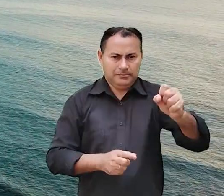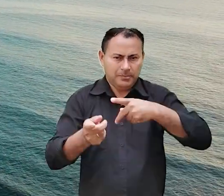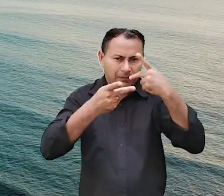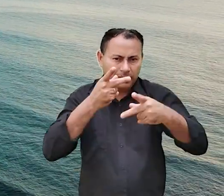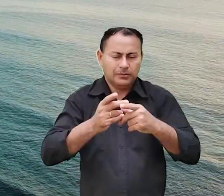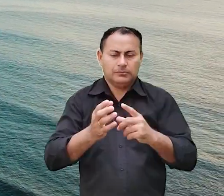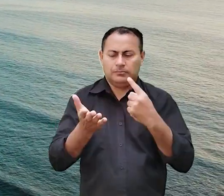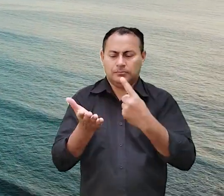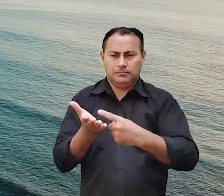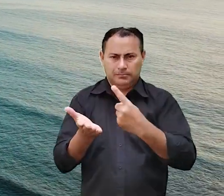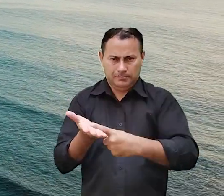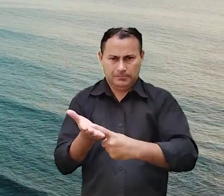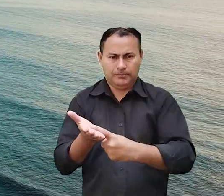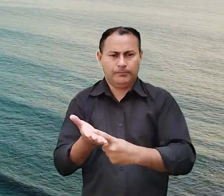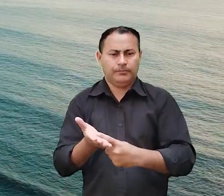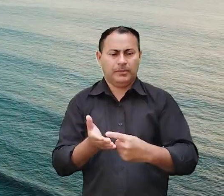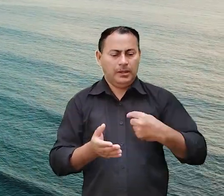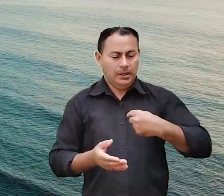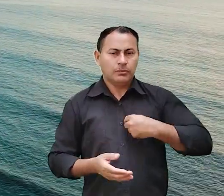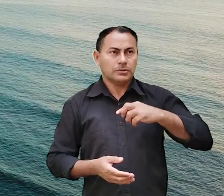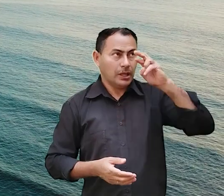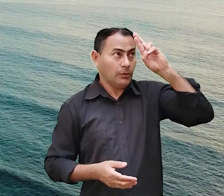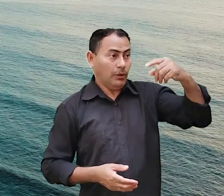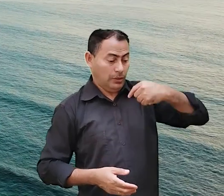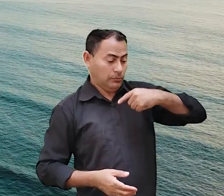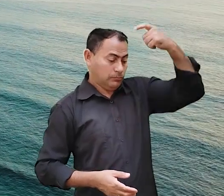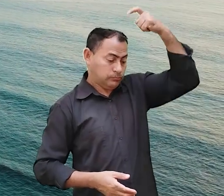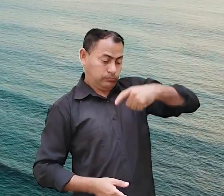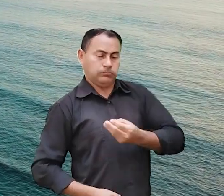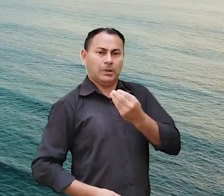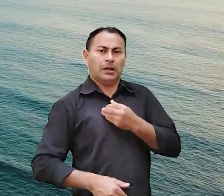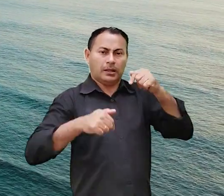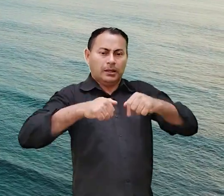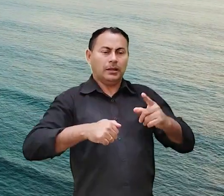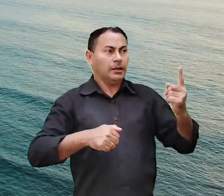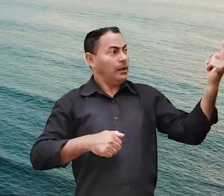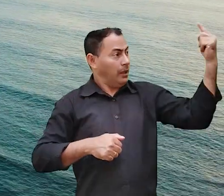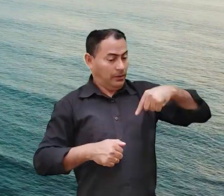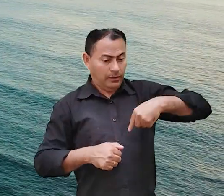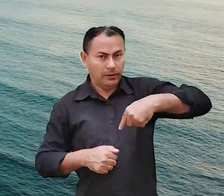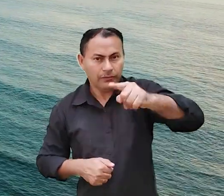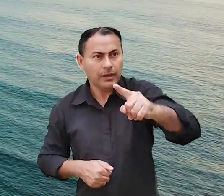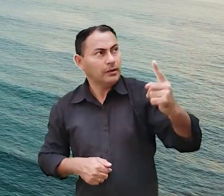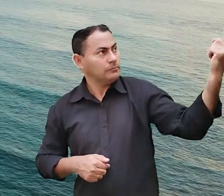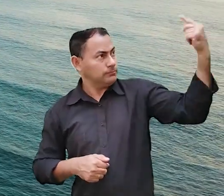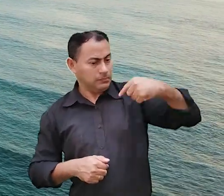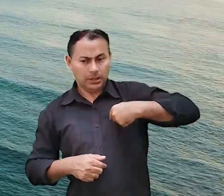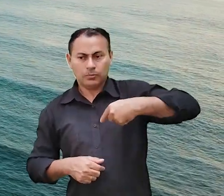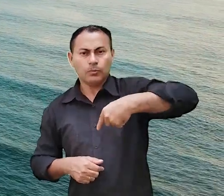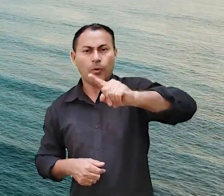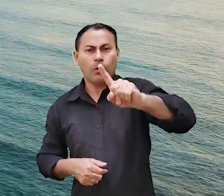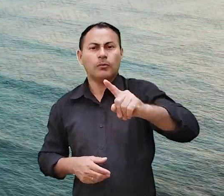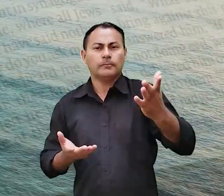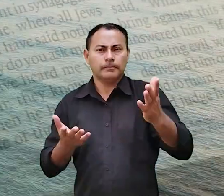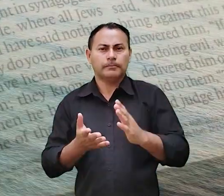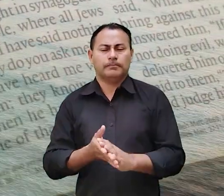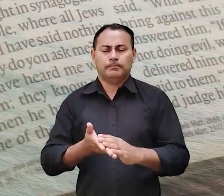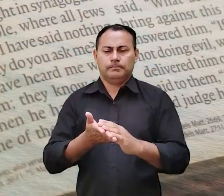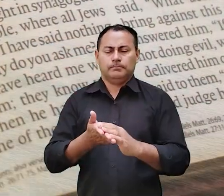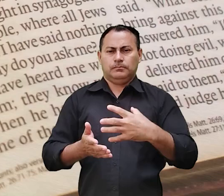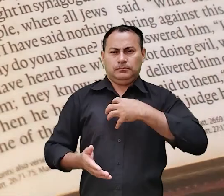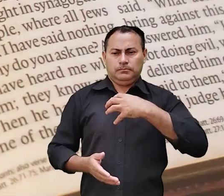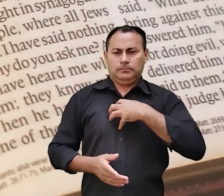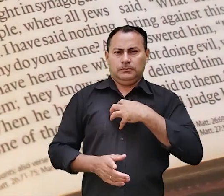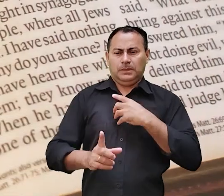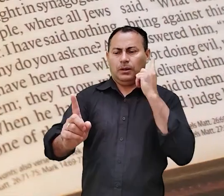Isaías o seu compromisso eis-me aqui senhor envia-me a mim é esse